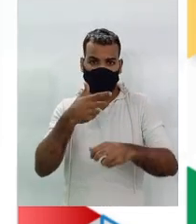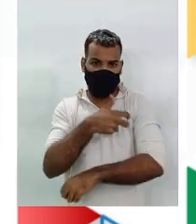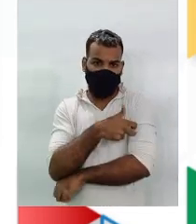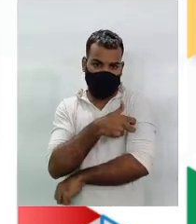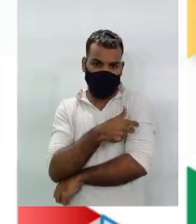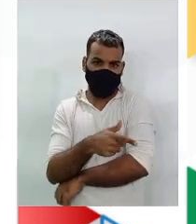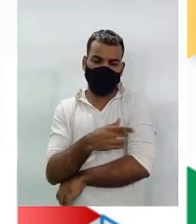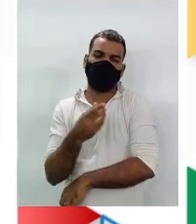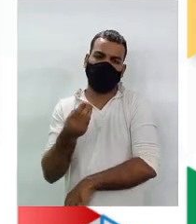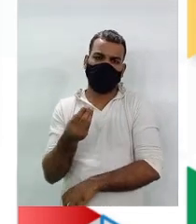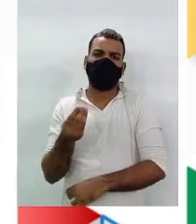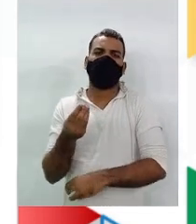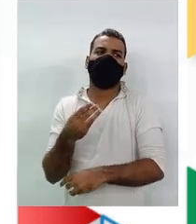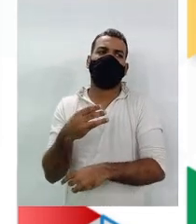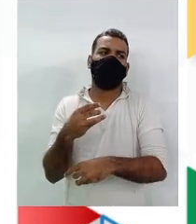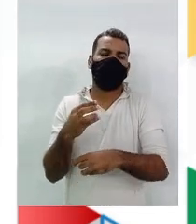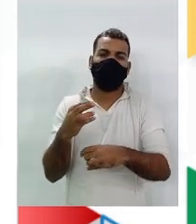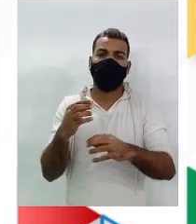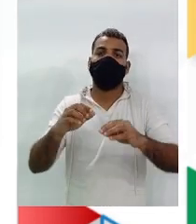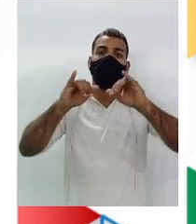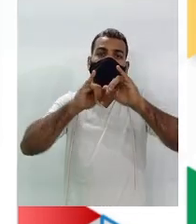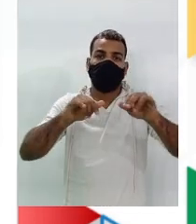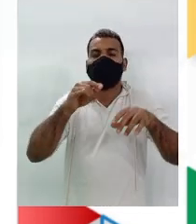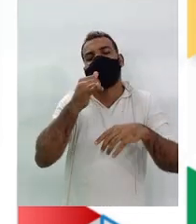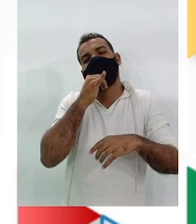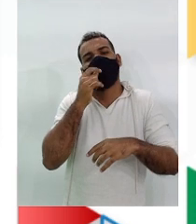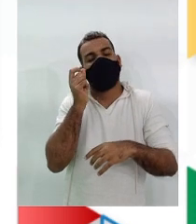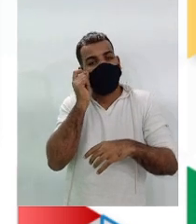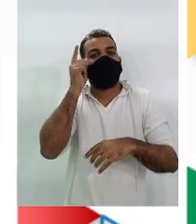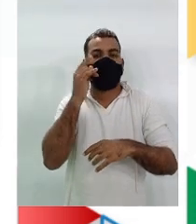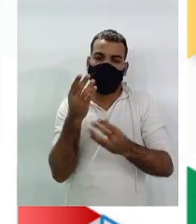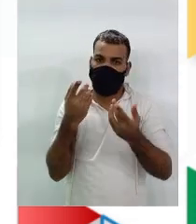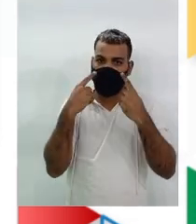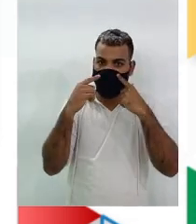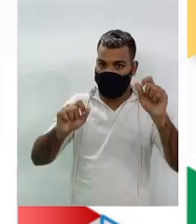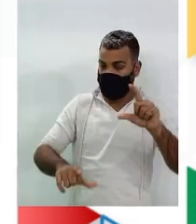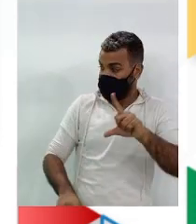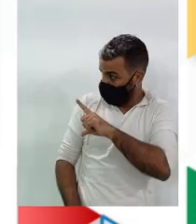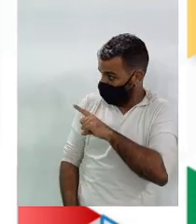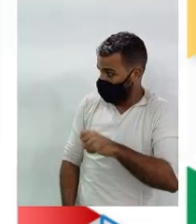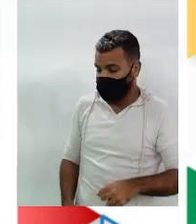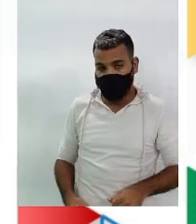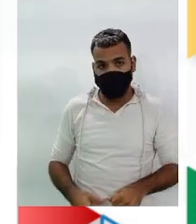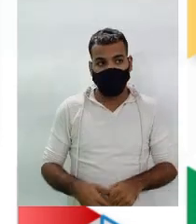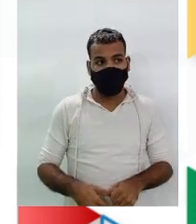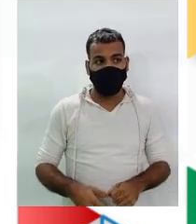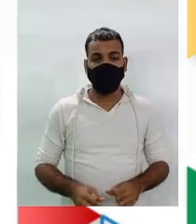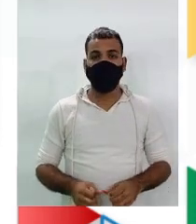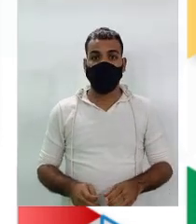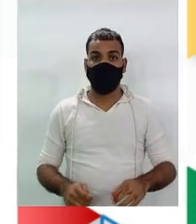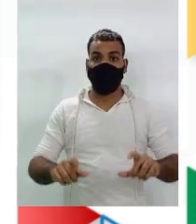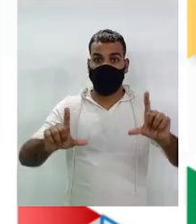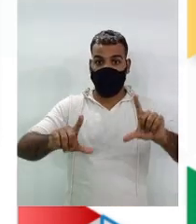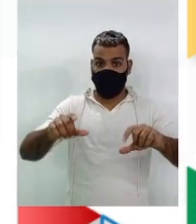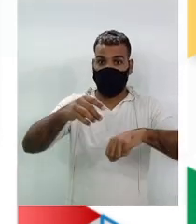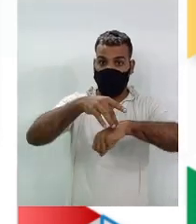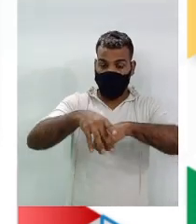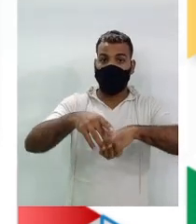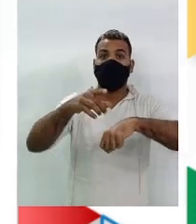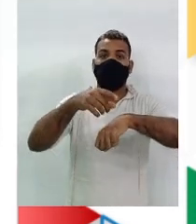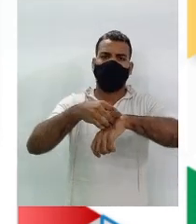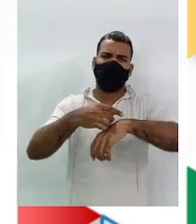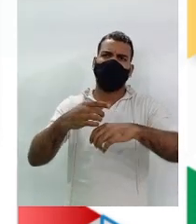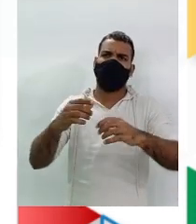de construir a sua notícia, trago o seguinte, olhem para a tela. Ao construir a notícia, o jornalista, que é